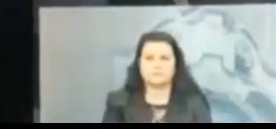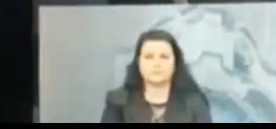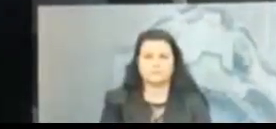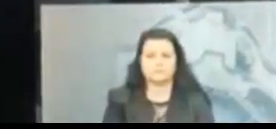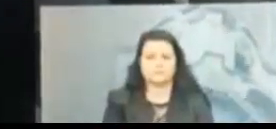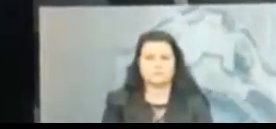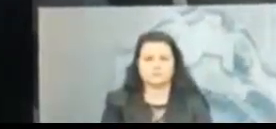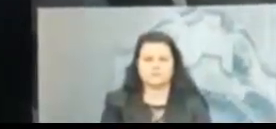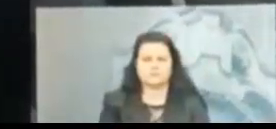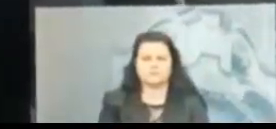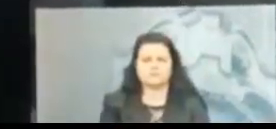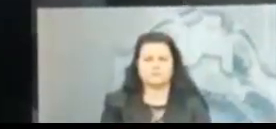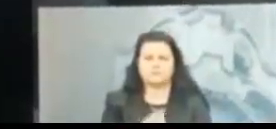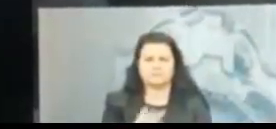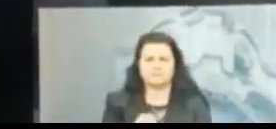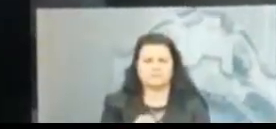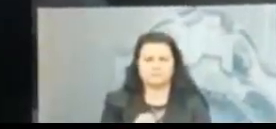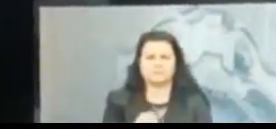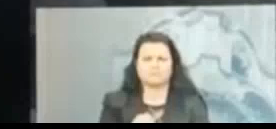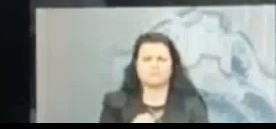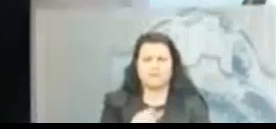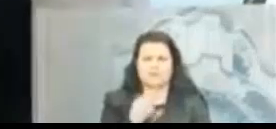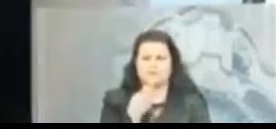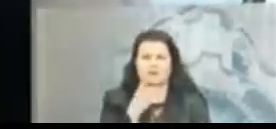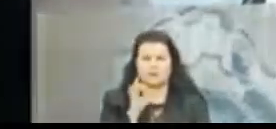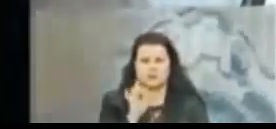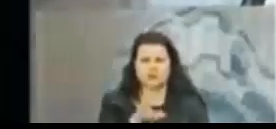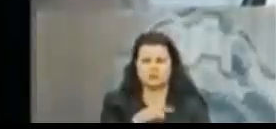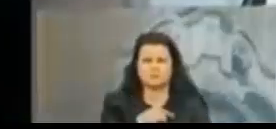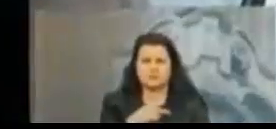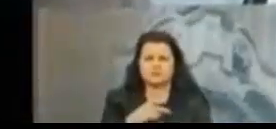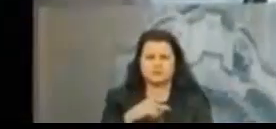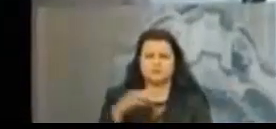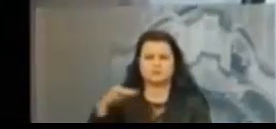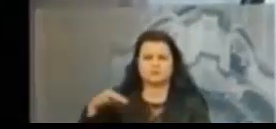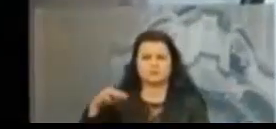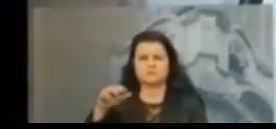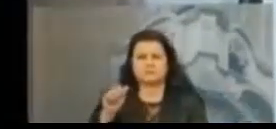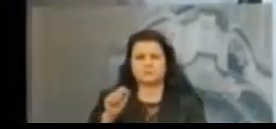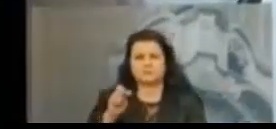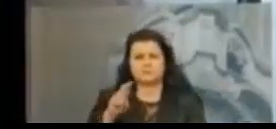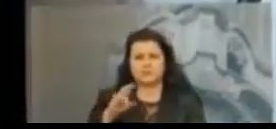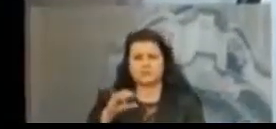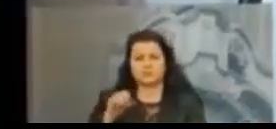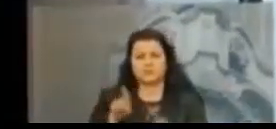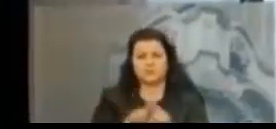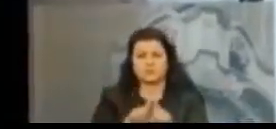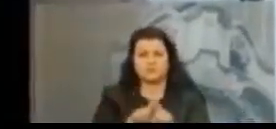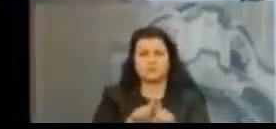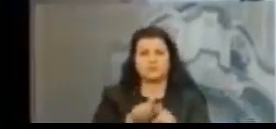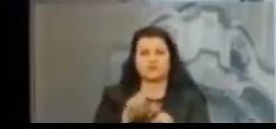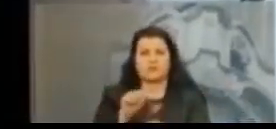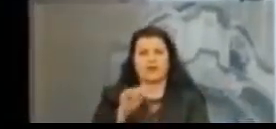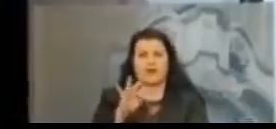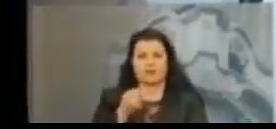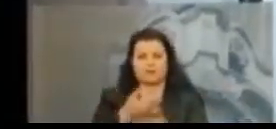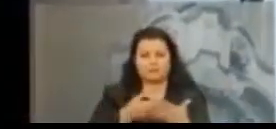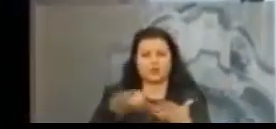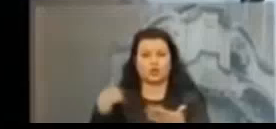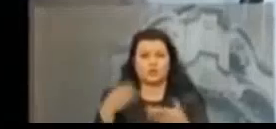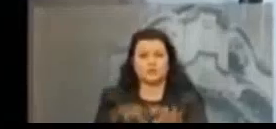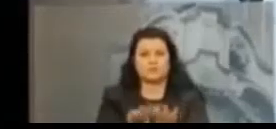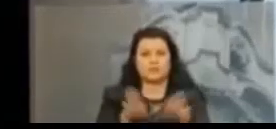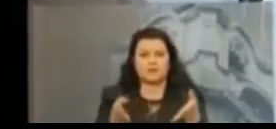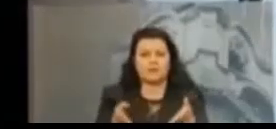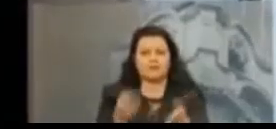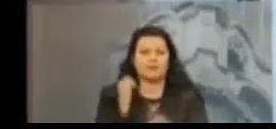Para fazer uma questão de ordem, presidente Márcio, também conste na ata. Nós, como bancada negra, pela primeira vez na história